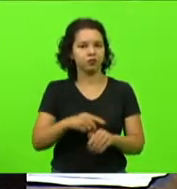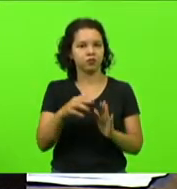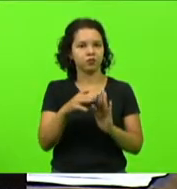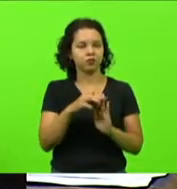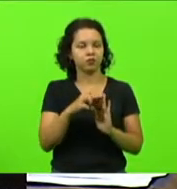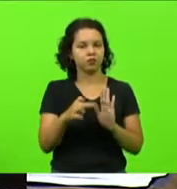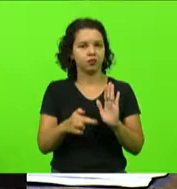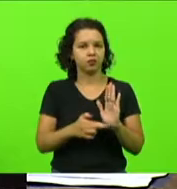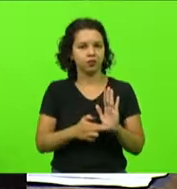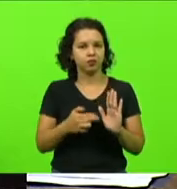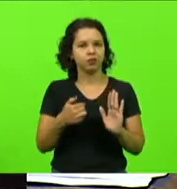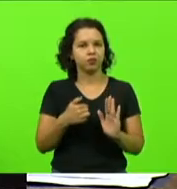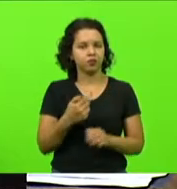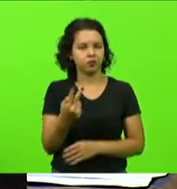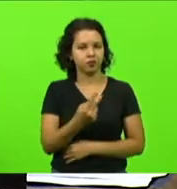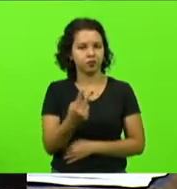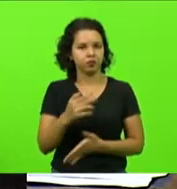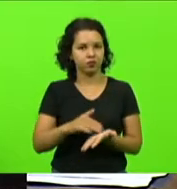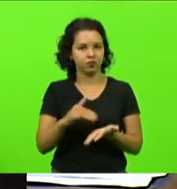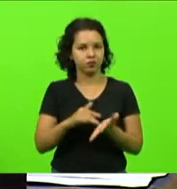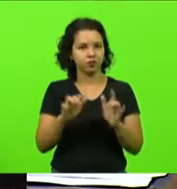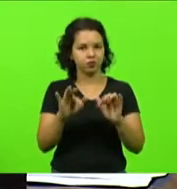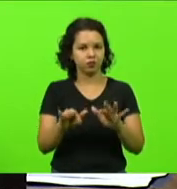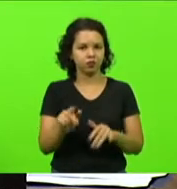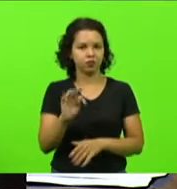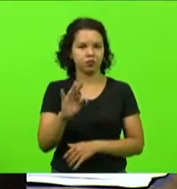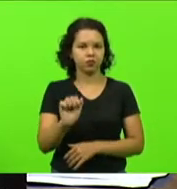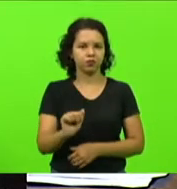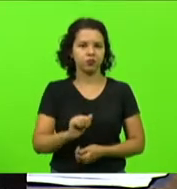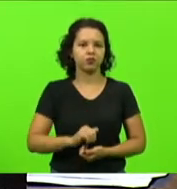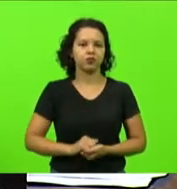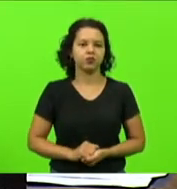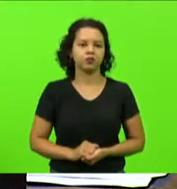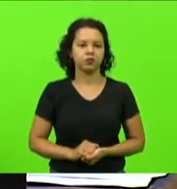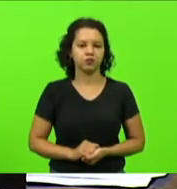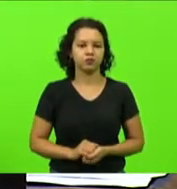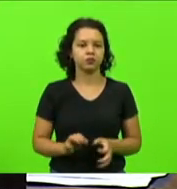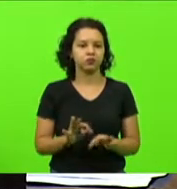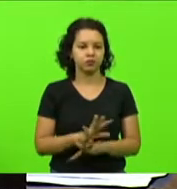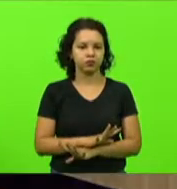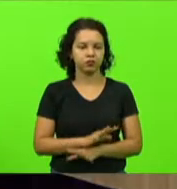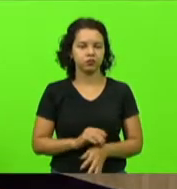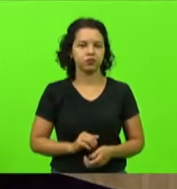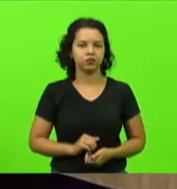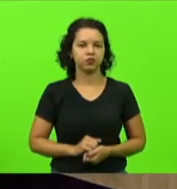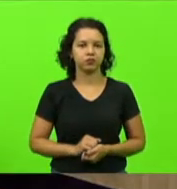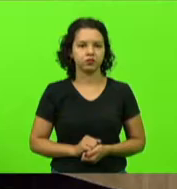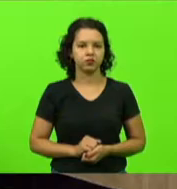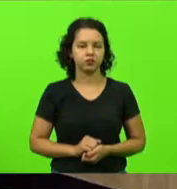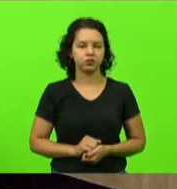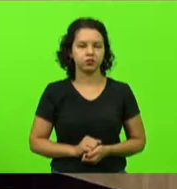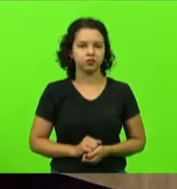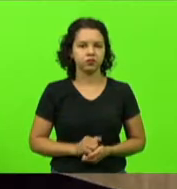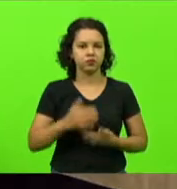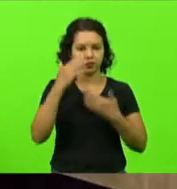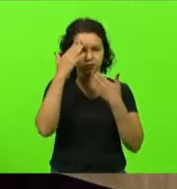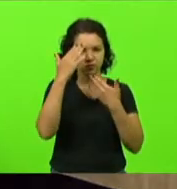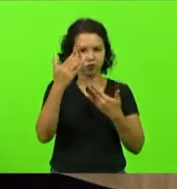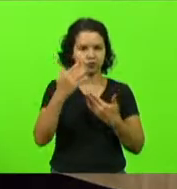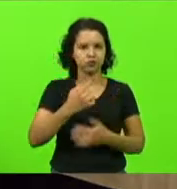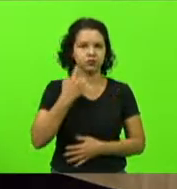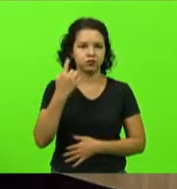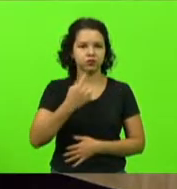Para constar, o segundo secretário lavrou a presente ata. Era isso, senhor presidente. Obrigado, deputado